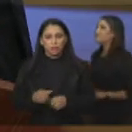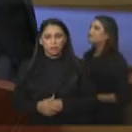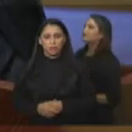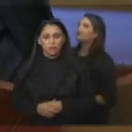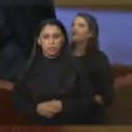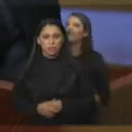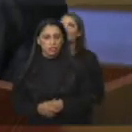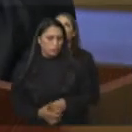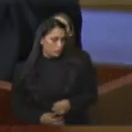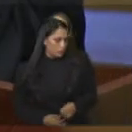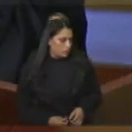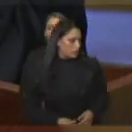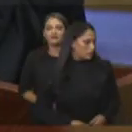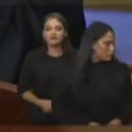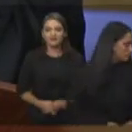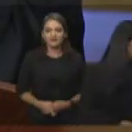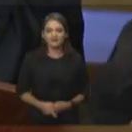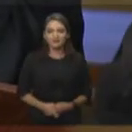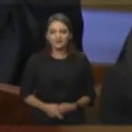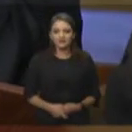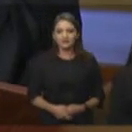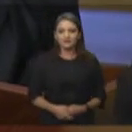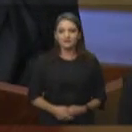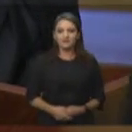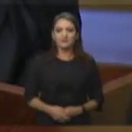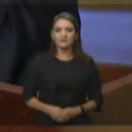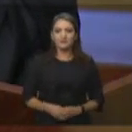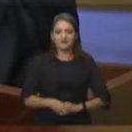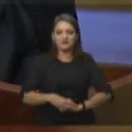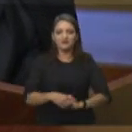escrutínio do tema